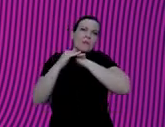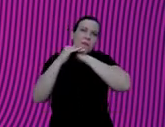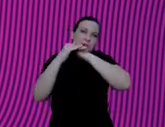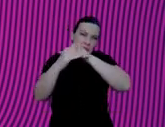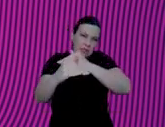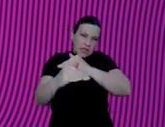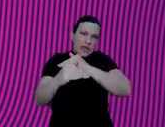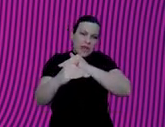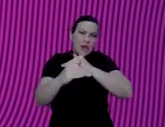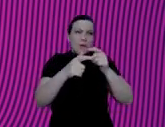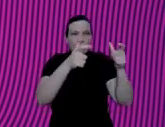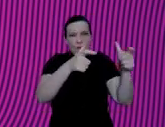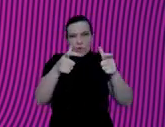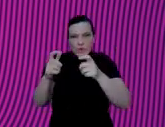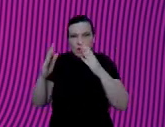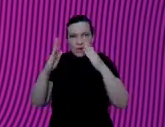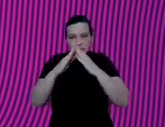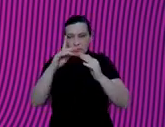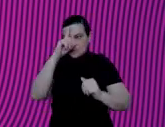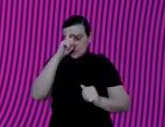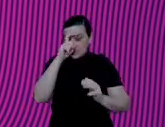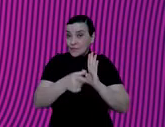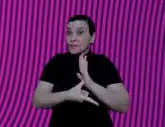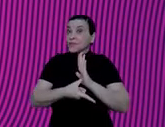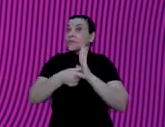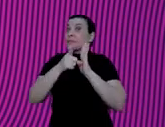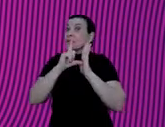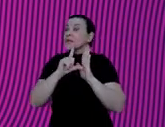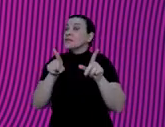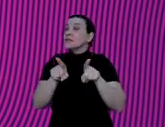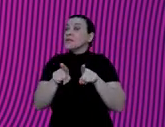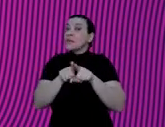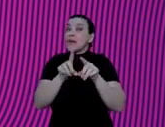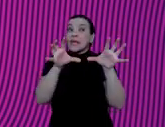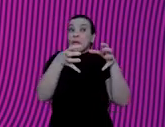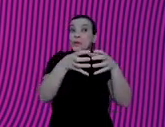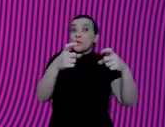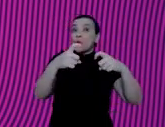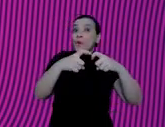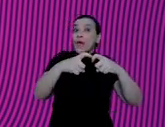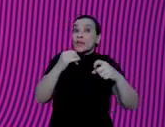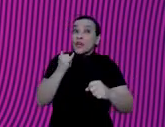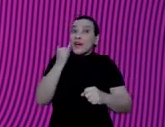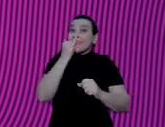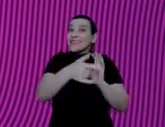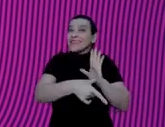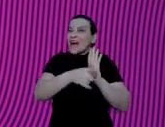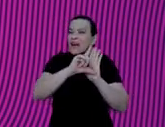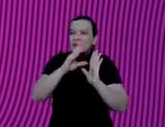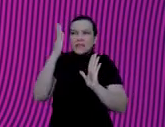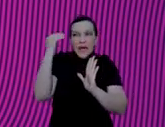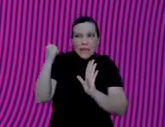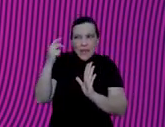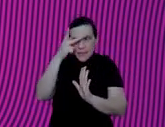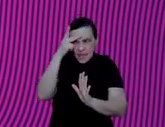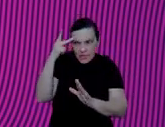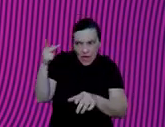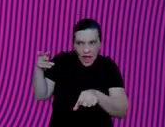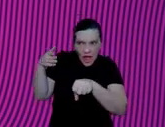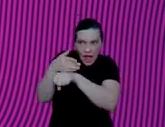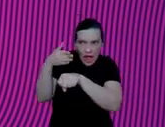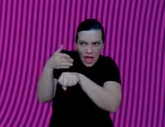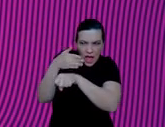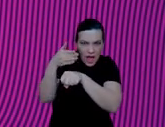formas de alertar, né, os clínicos que estão na linha de frente para identificar essas situações, né. A partir desse alerta,